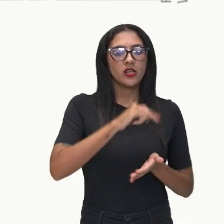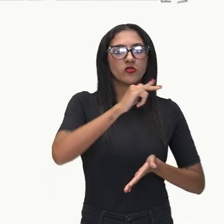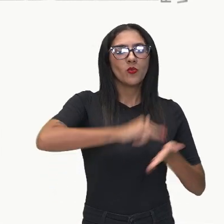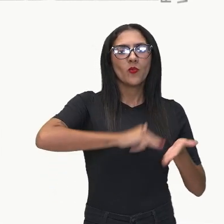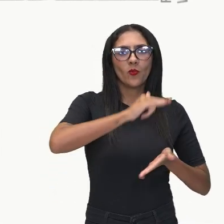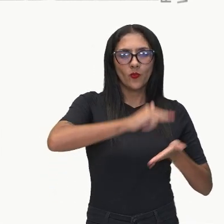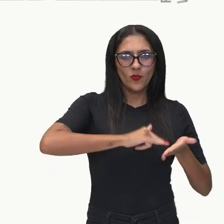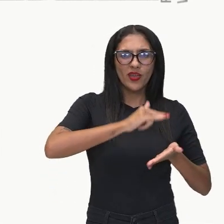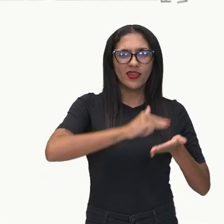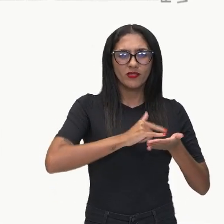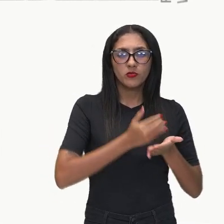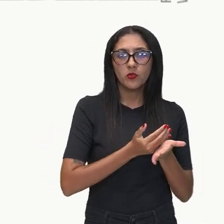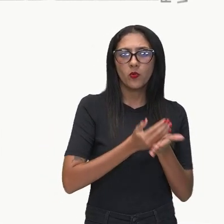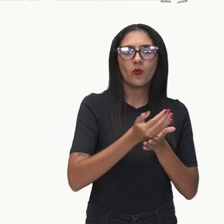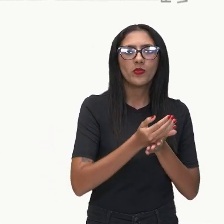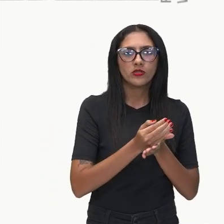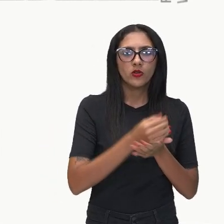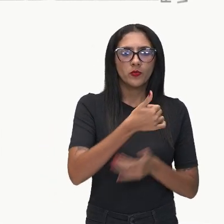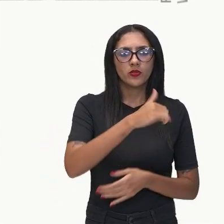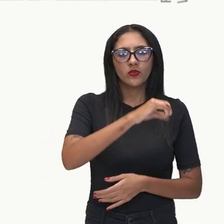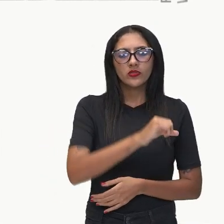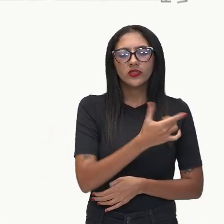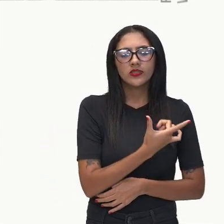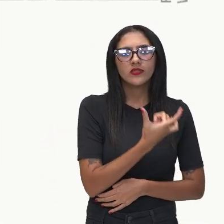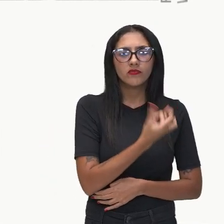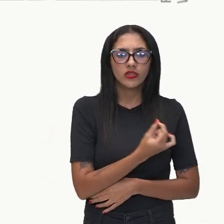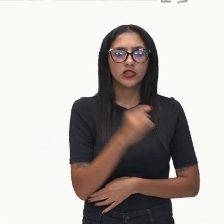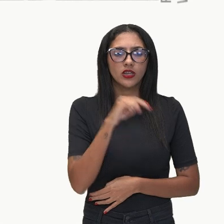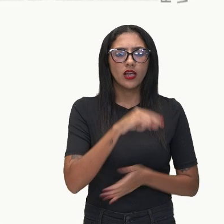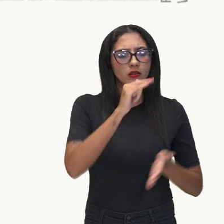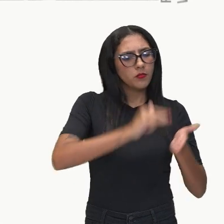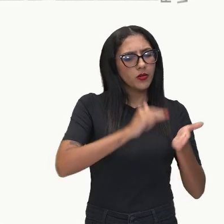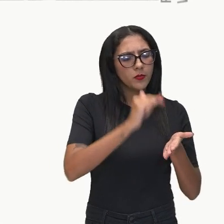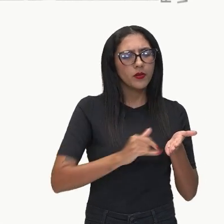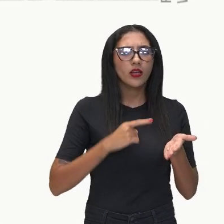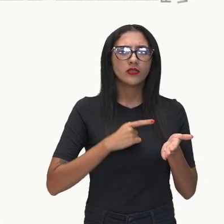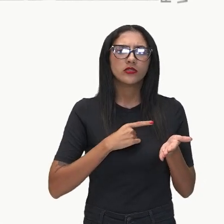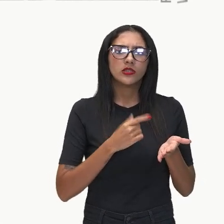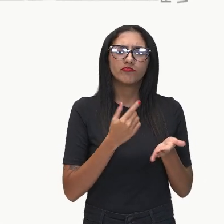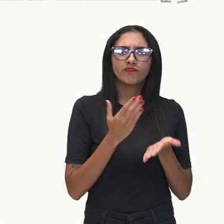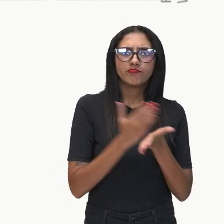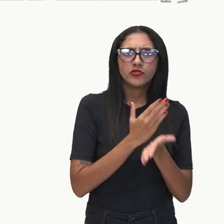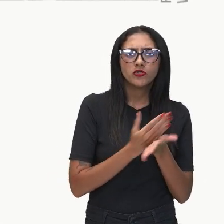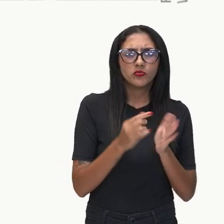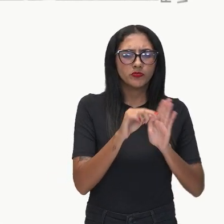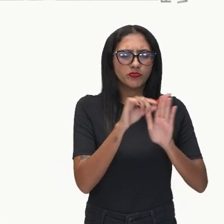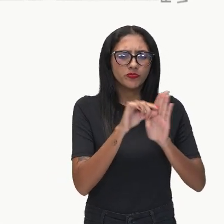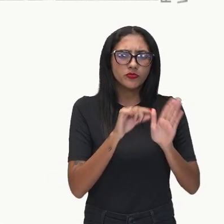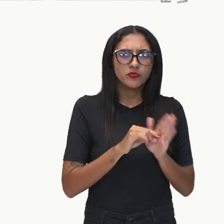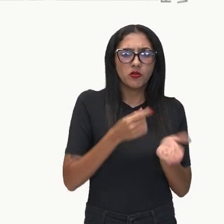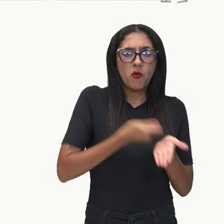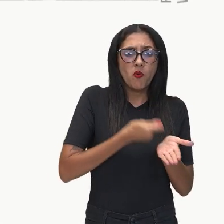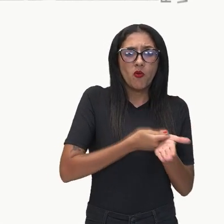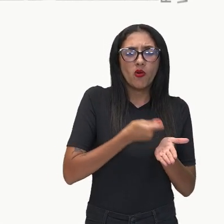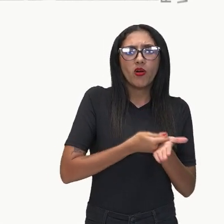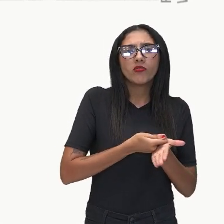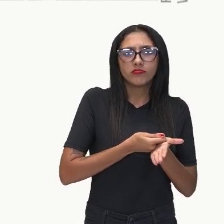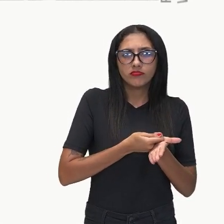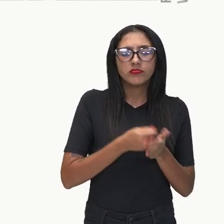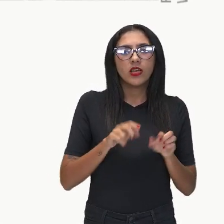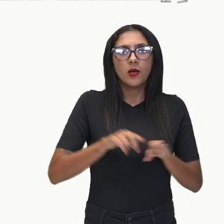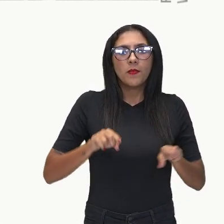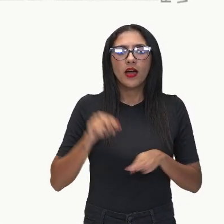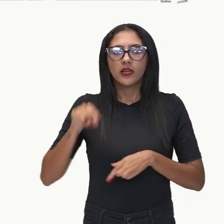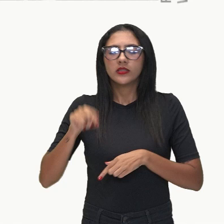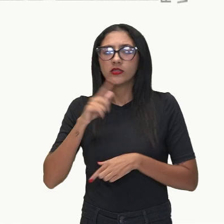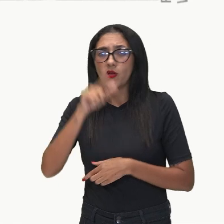vigor a partir de 1920, ele trazia algumas exigências que foram consideradas